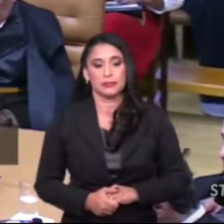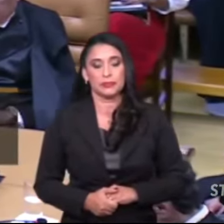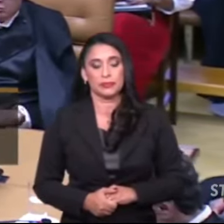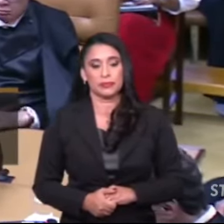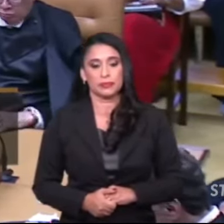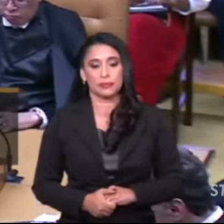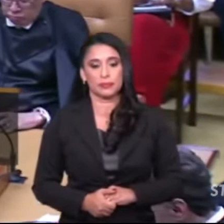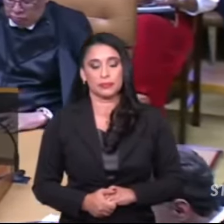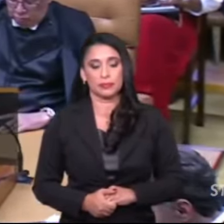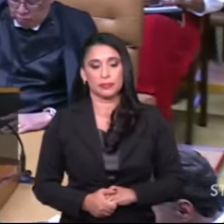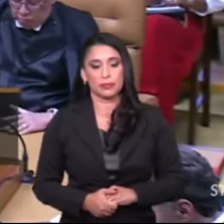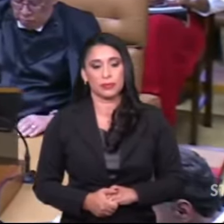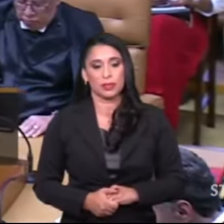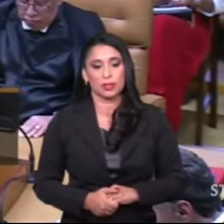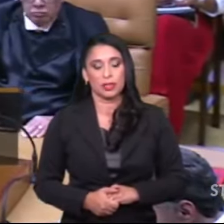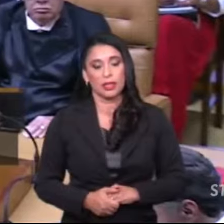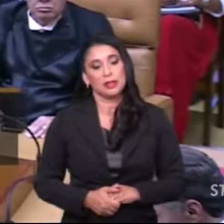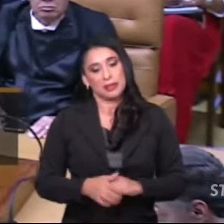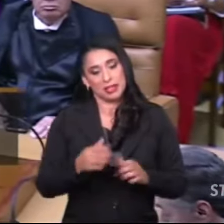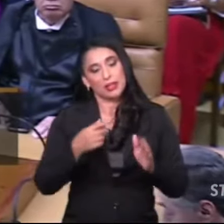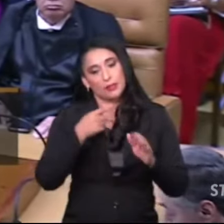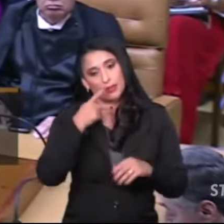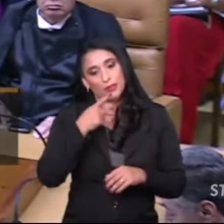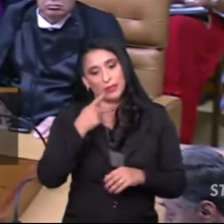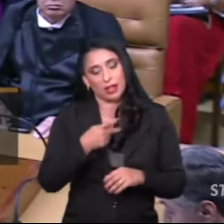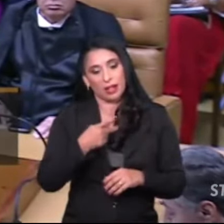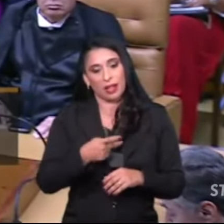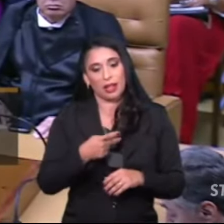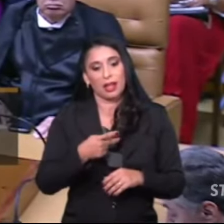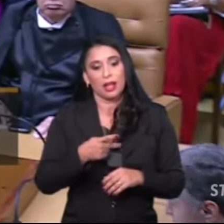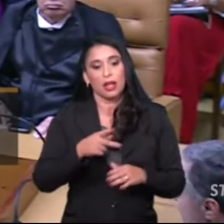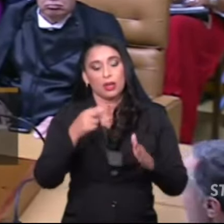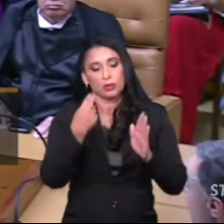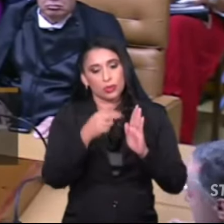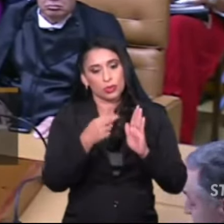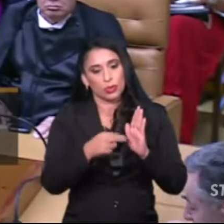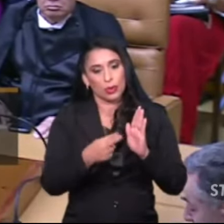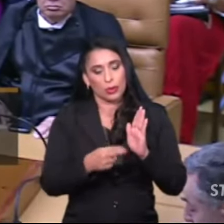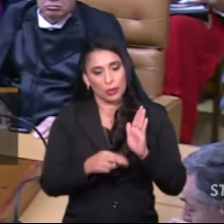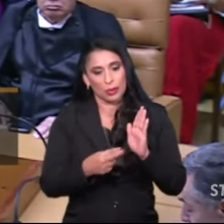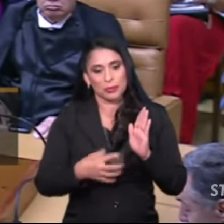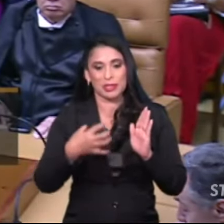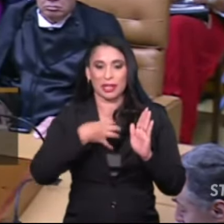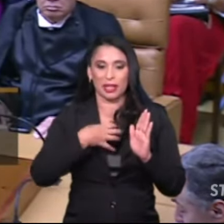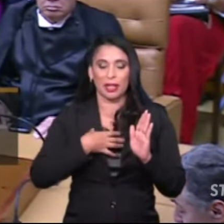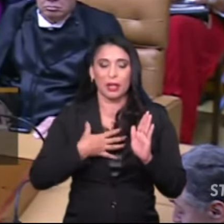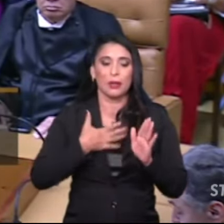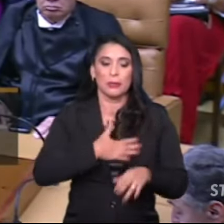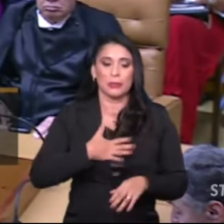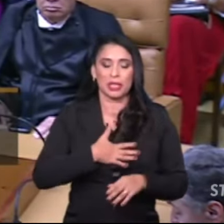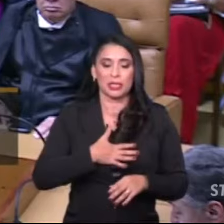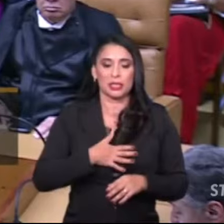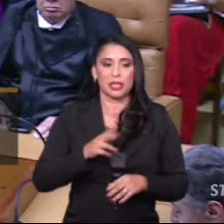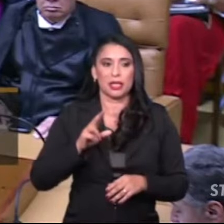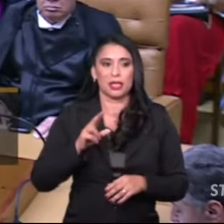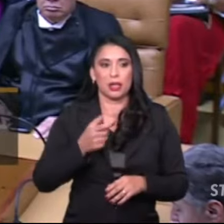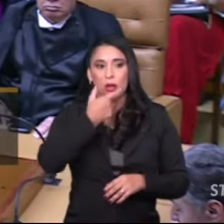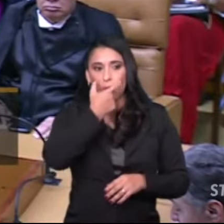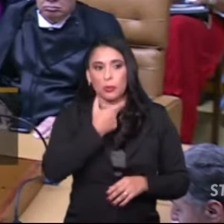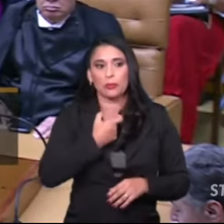acordo com o protocolo, não posso resistir à circunstância de nominá-los pelo prazer de ter aqui os ministros Humberto Martins,